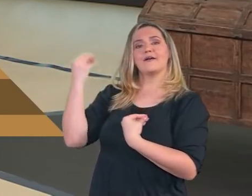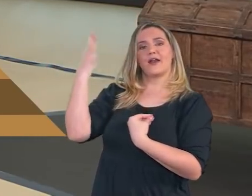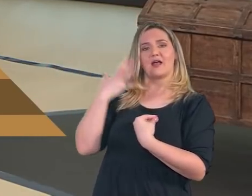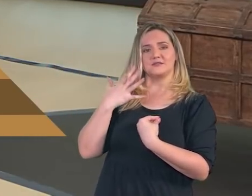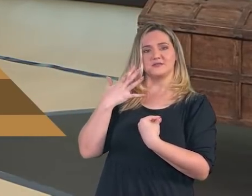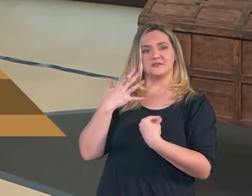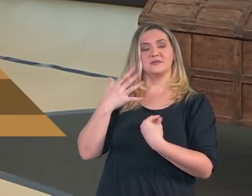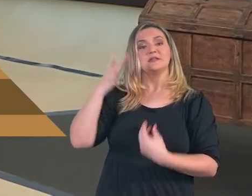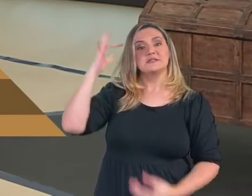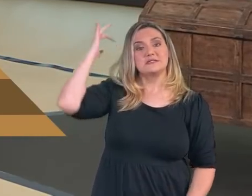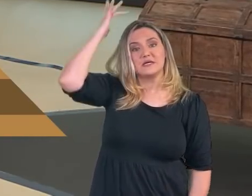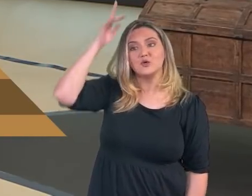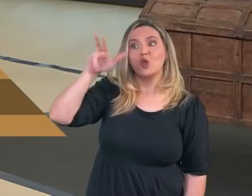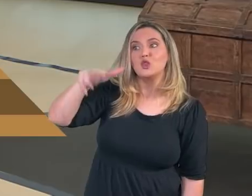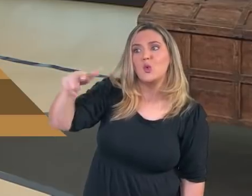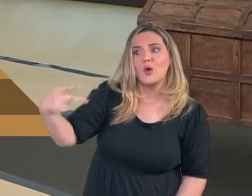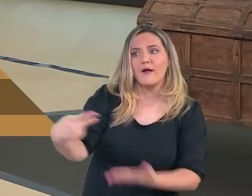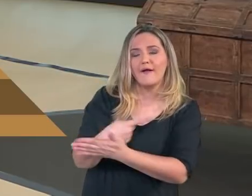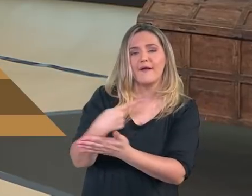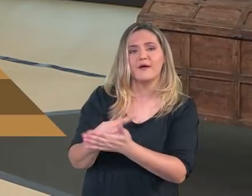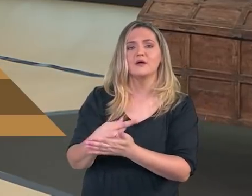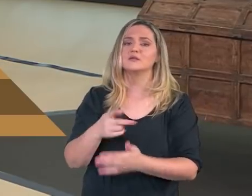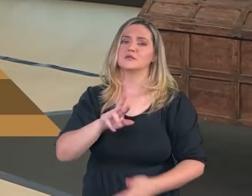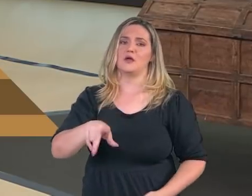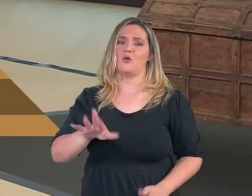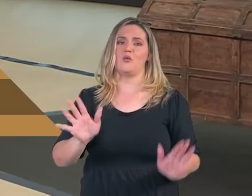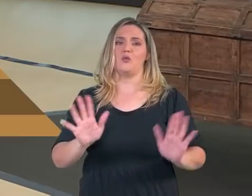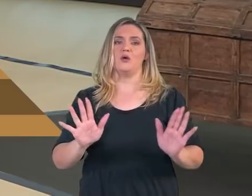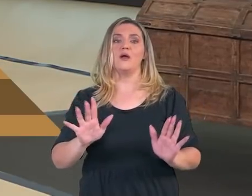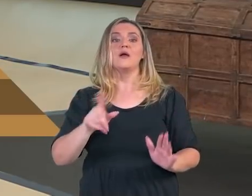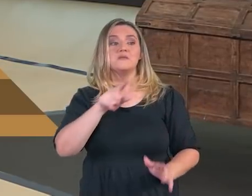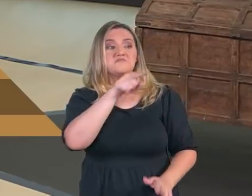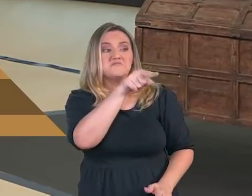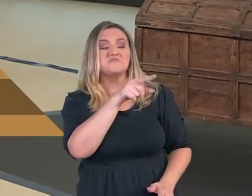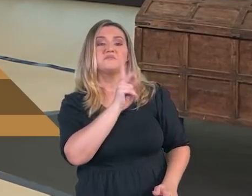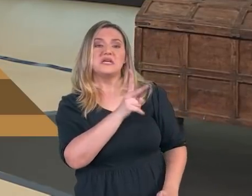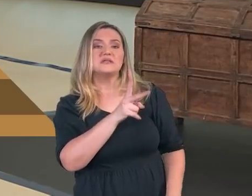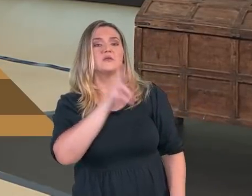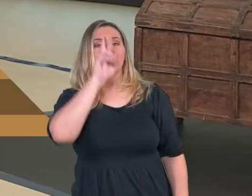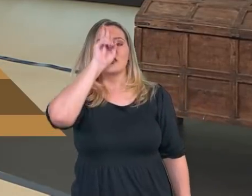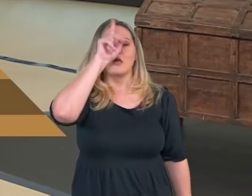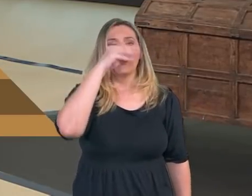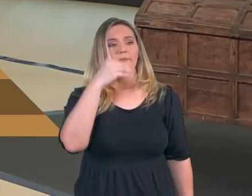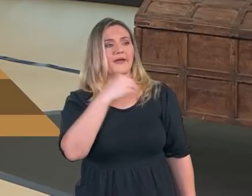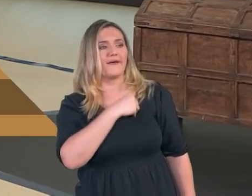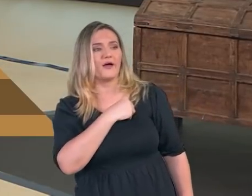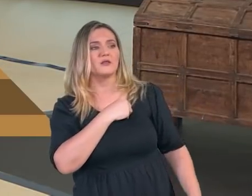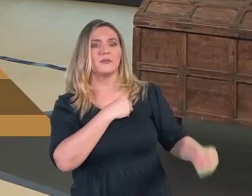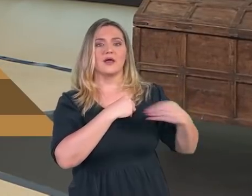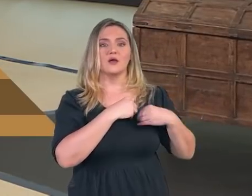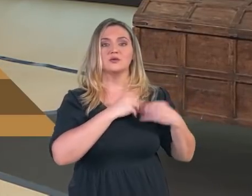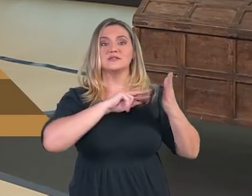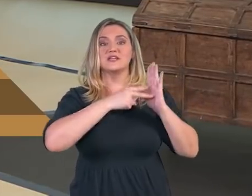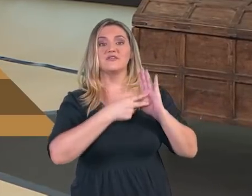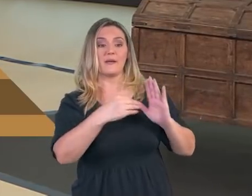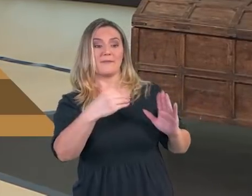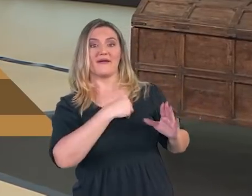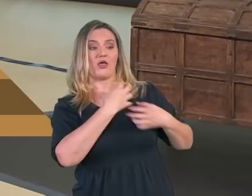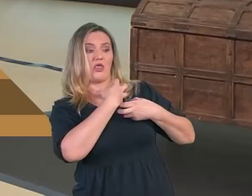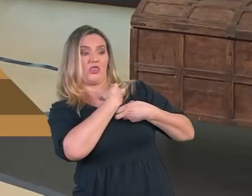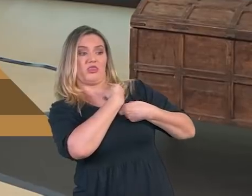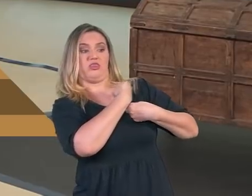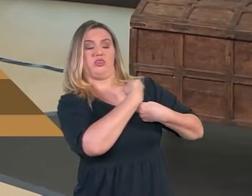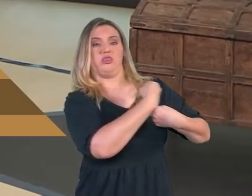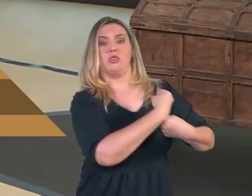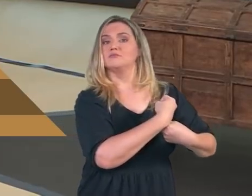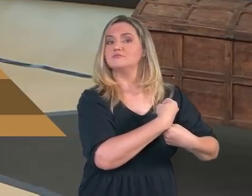erra. Santo é aquele que, mesmo vivendo numa situação de pecado, já não é dominado pelo pecado. Você pode ler